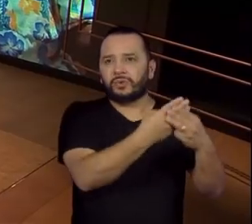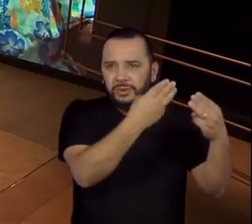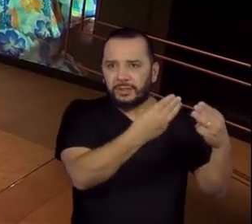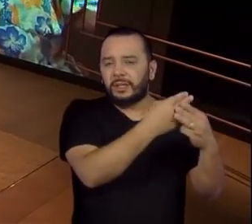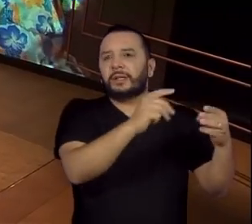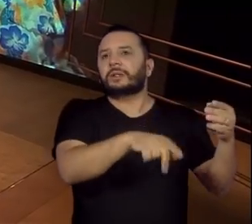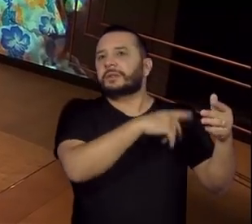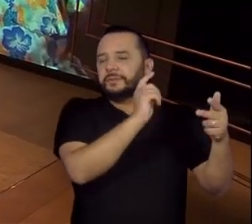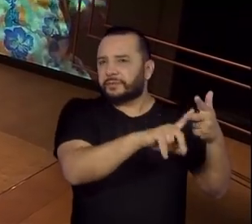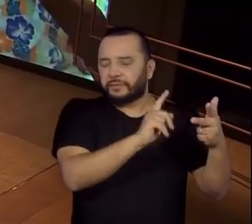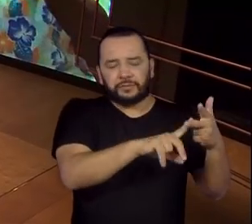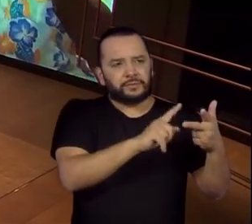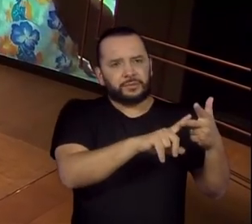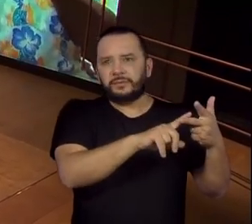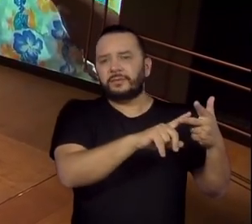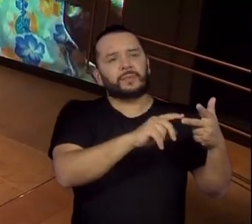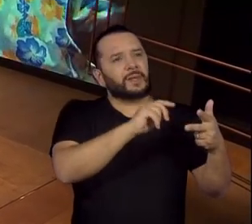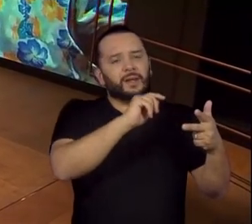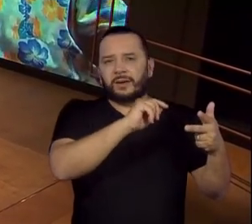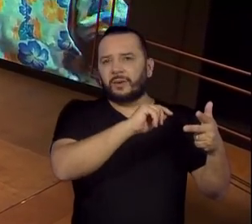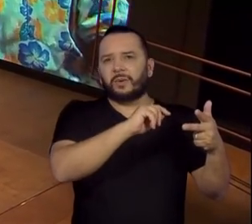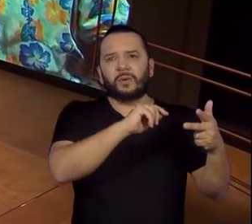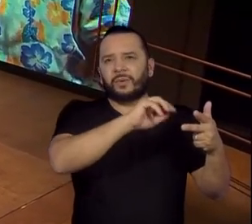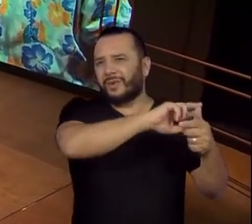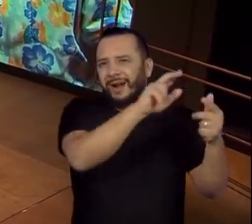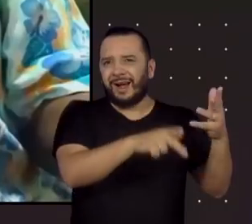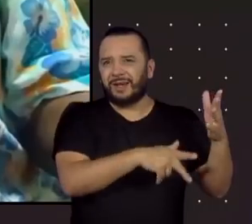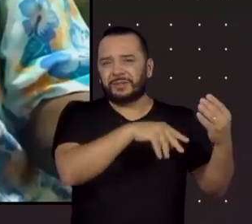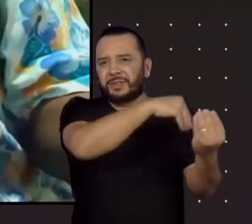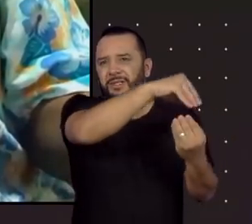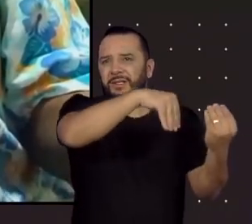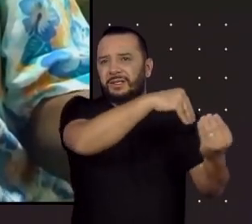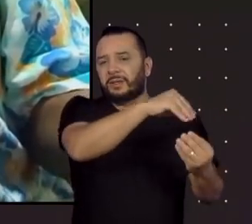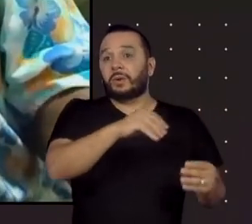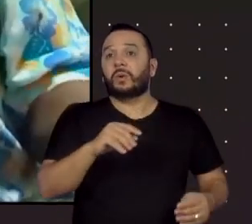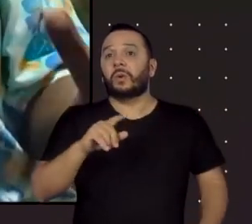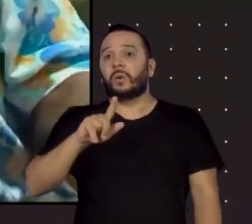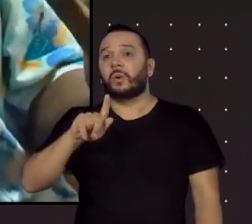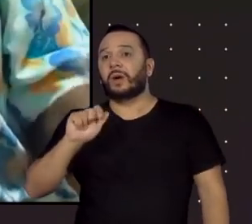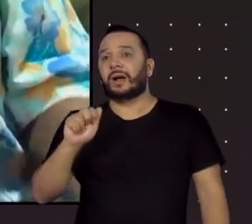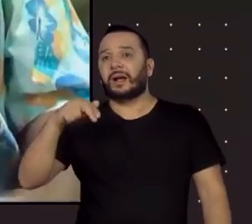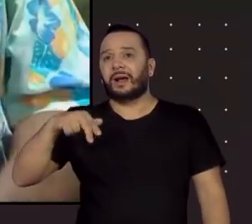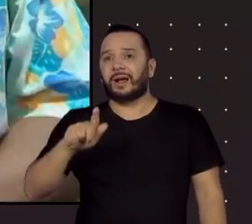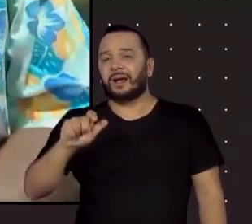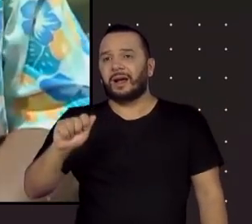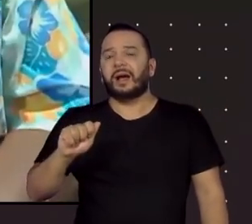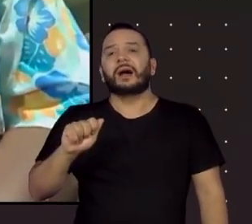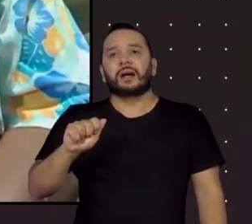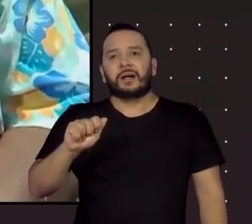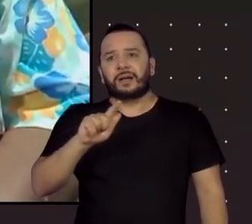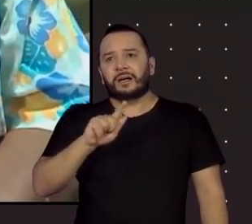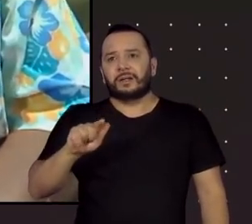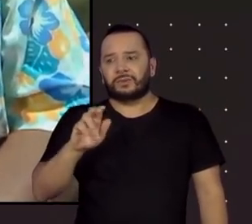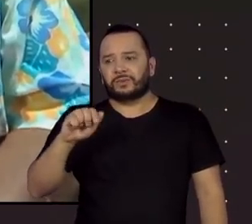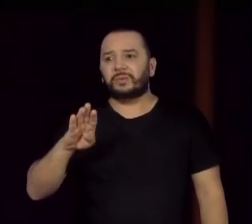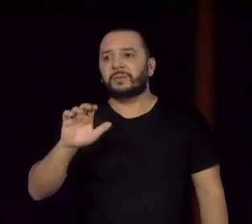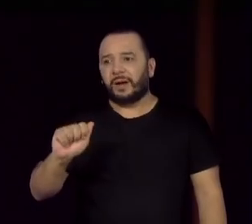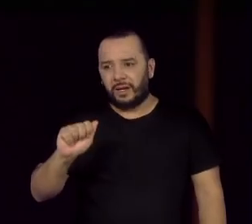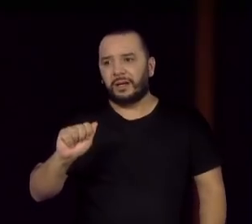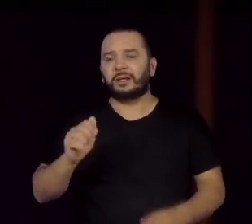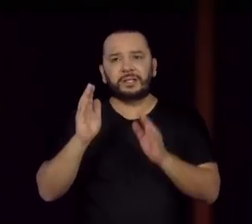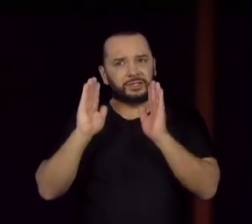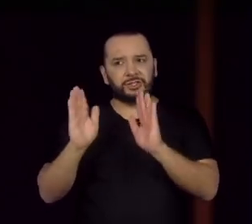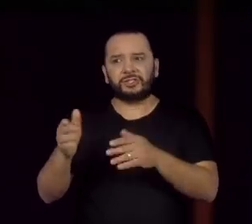Palmares, né? E o Zumbi e o Gangazumba comandava tudo aquilo. Gangazumba foi o grande rei mesmo de Palmares. Agora,